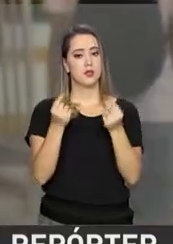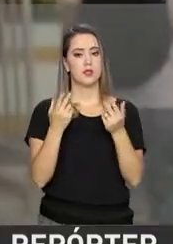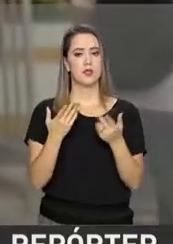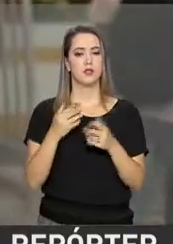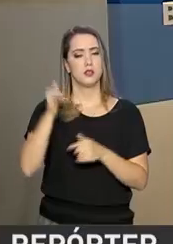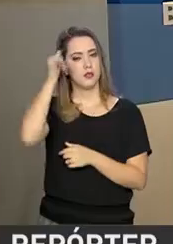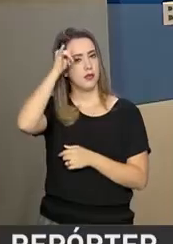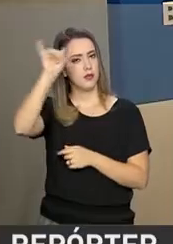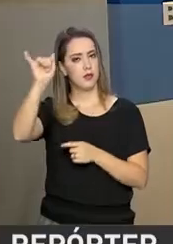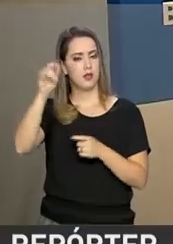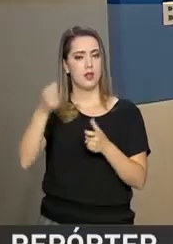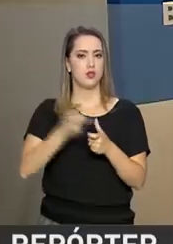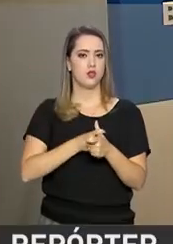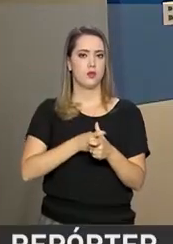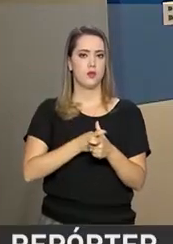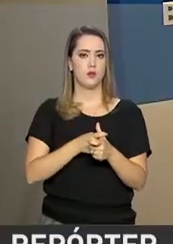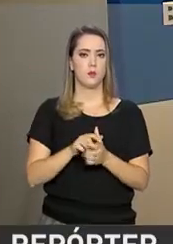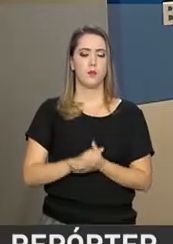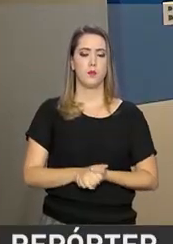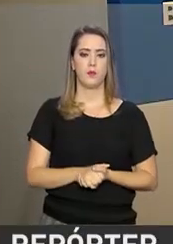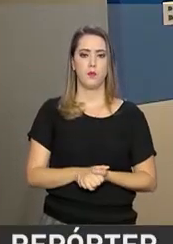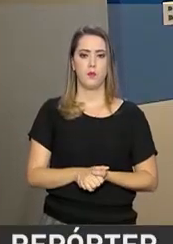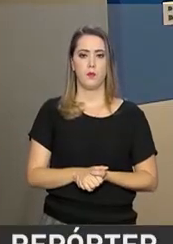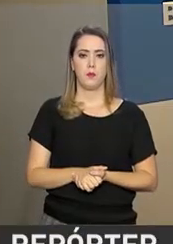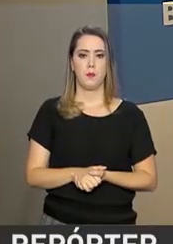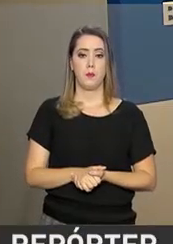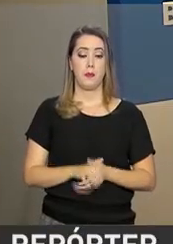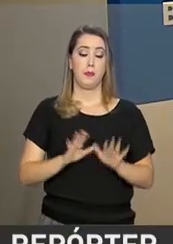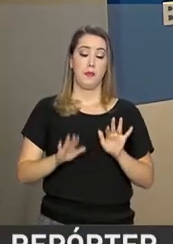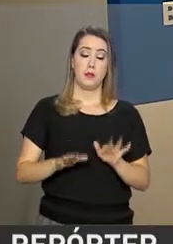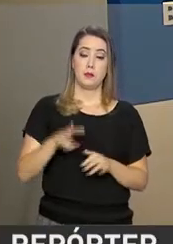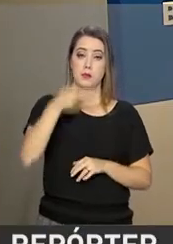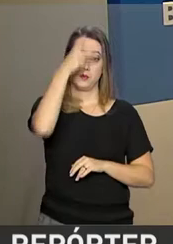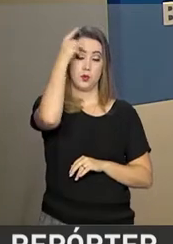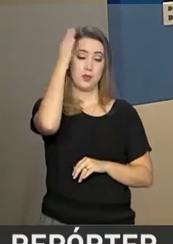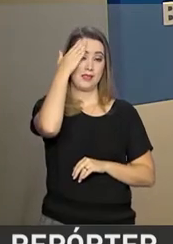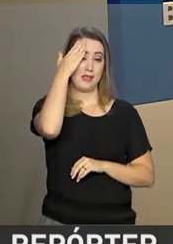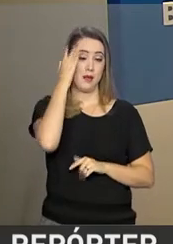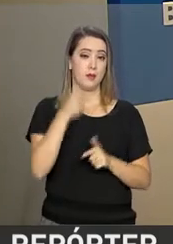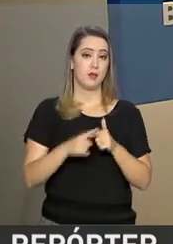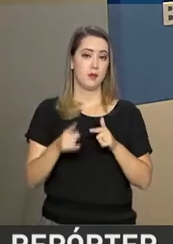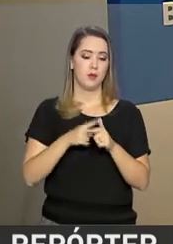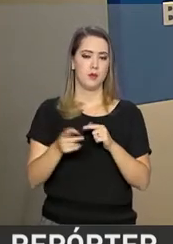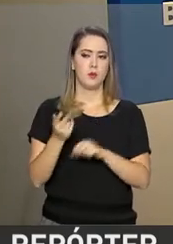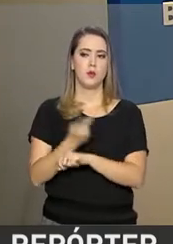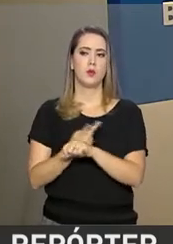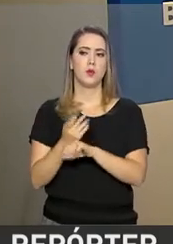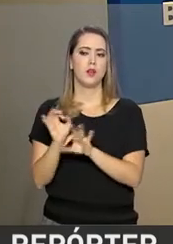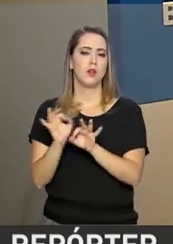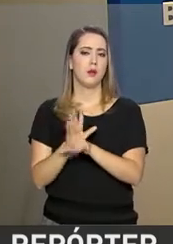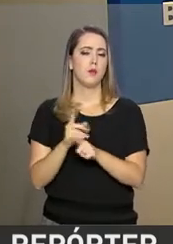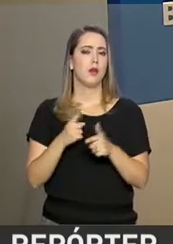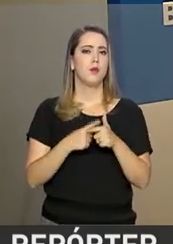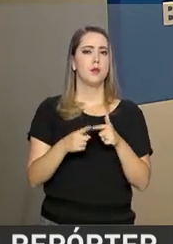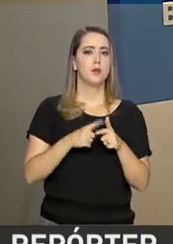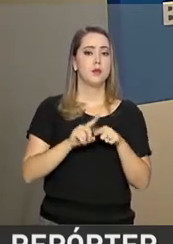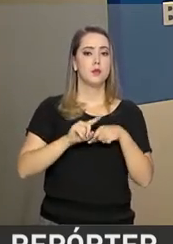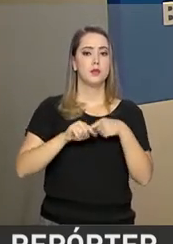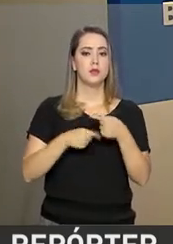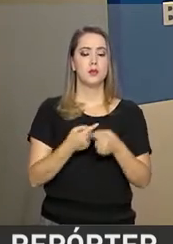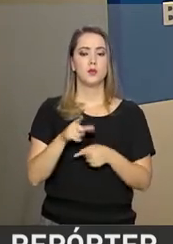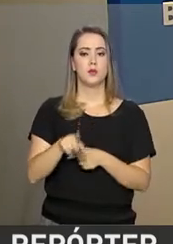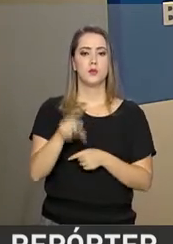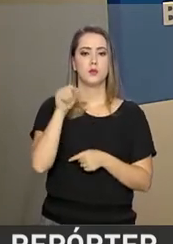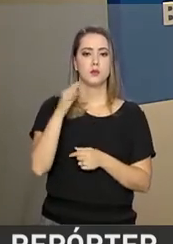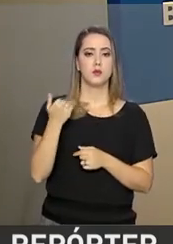as dívidas quando as pessoas sabem que estão com um problema estarão primeiro buscando solucionar o seu problema para depois tomar